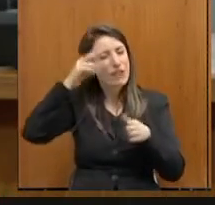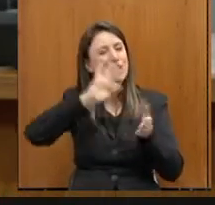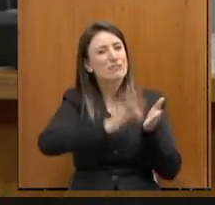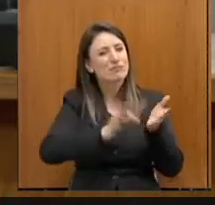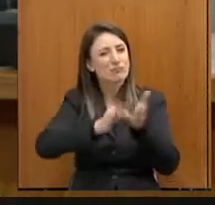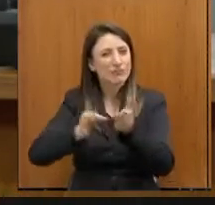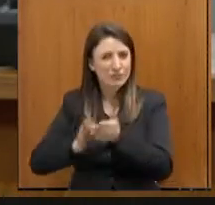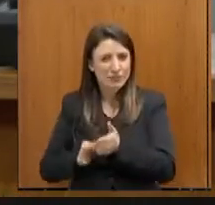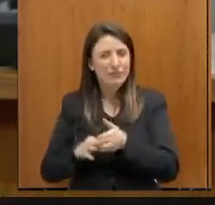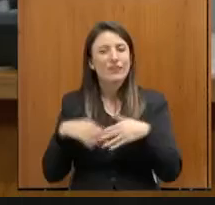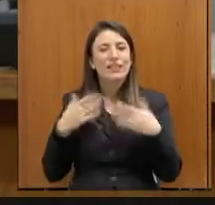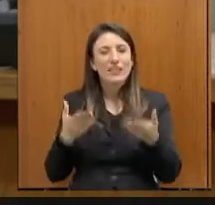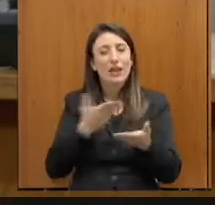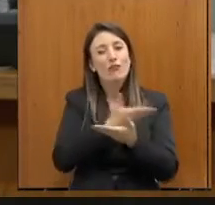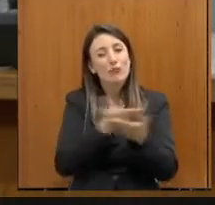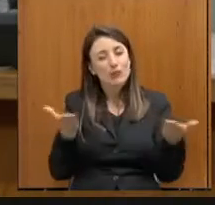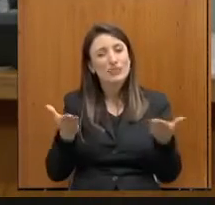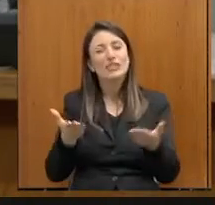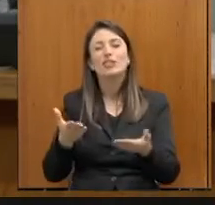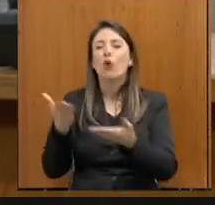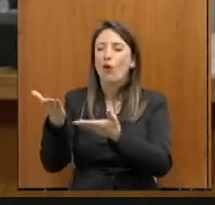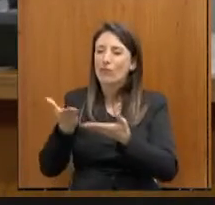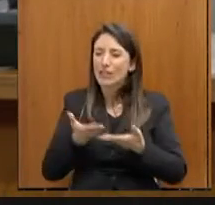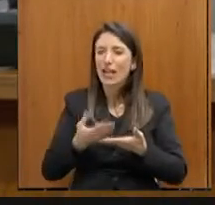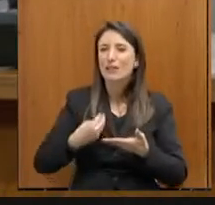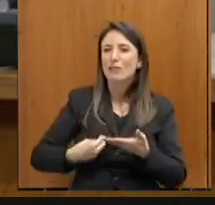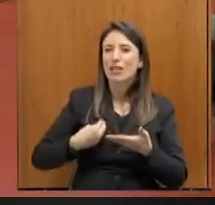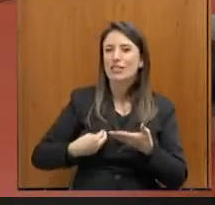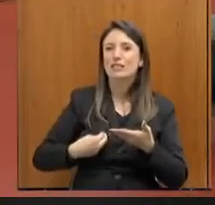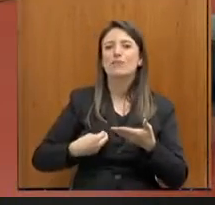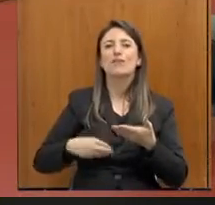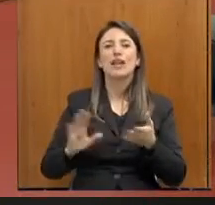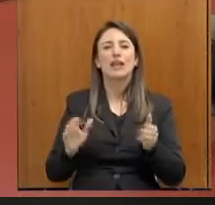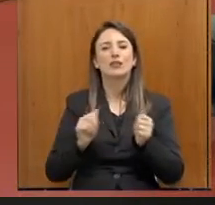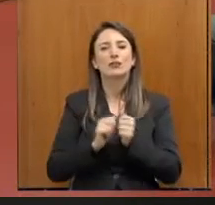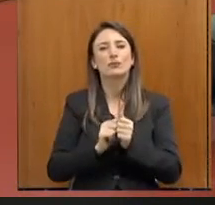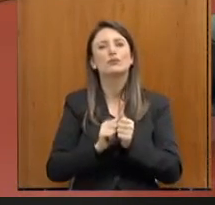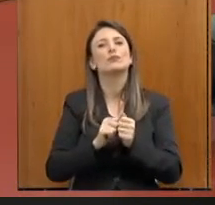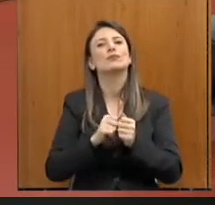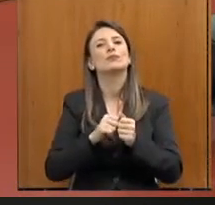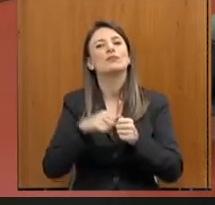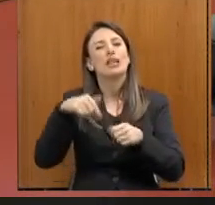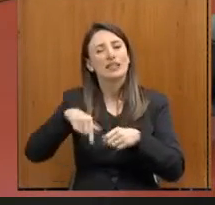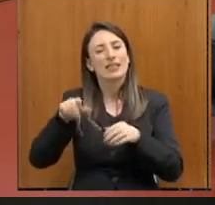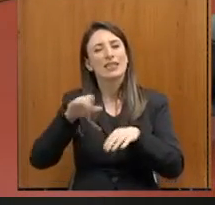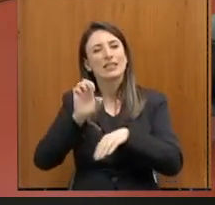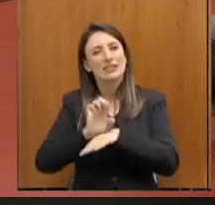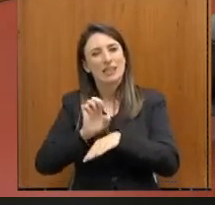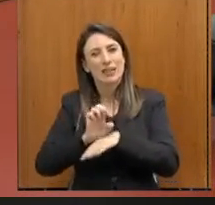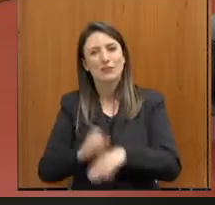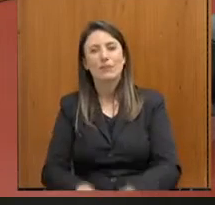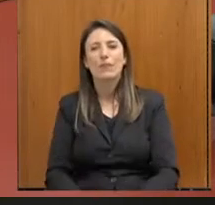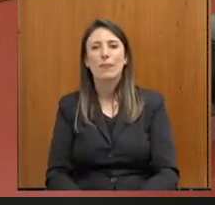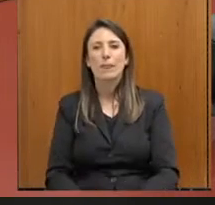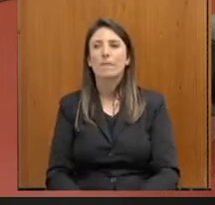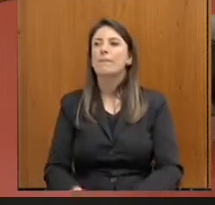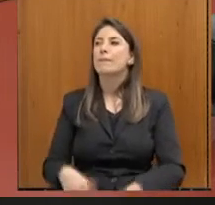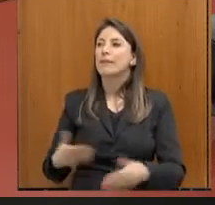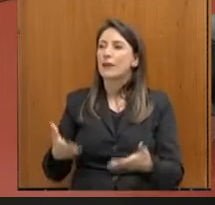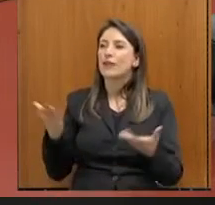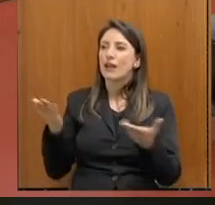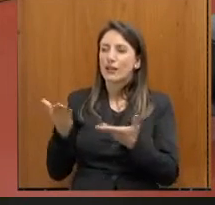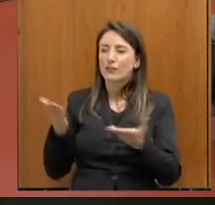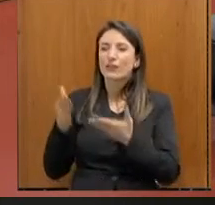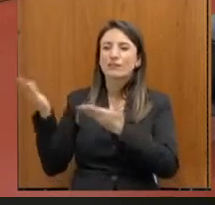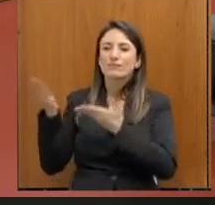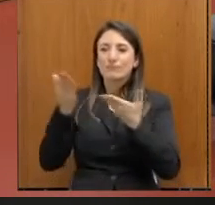convidados a participar deste movimento junto com o estado e para as considerações finais por até dois minutos passa a palavra